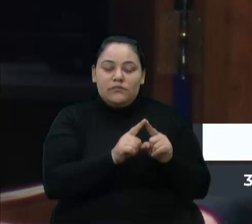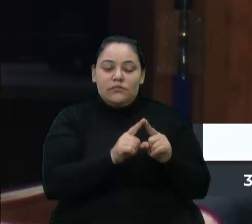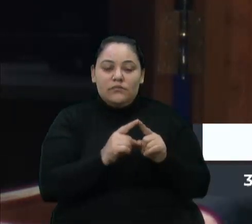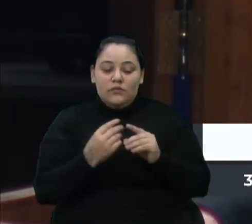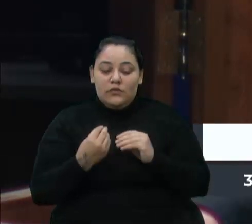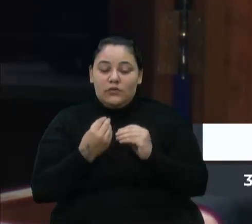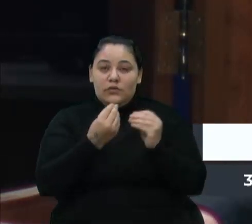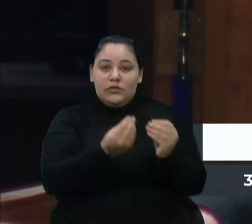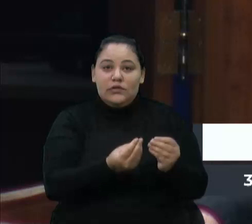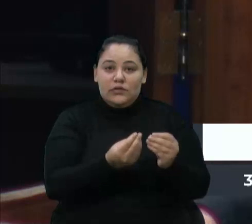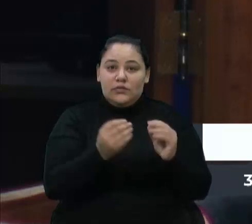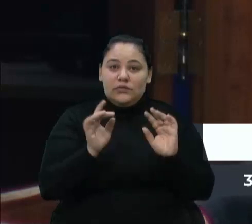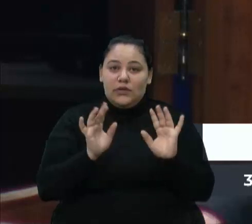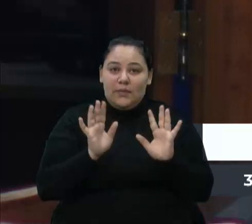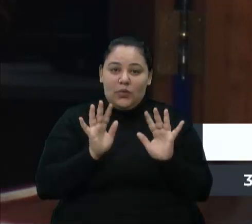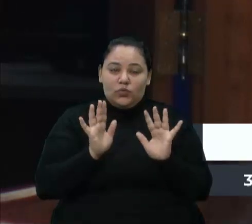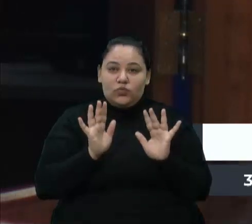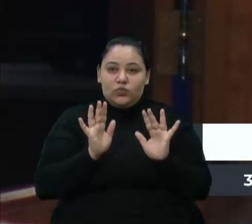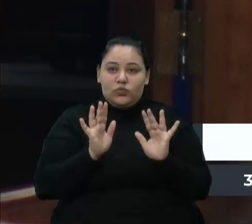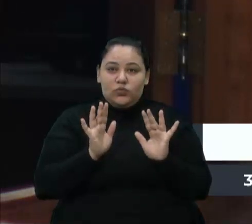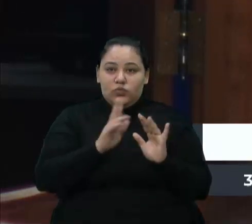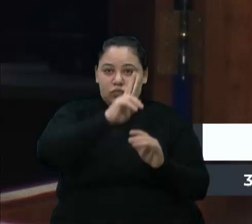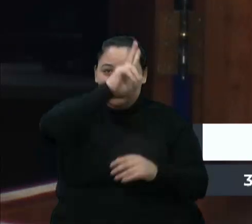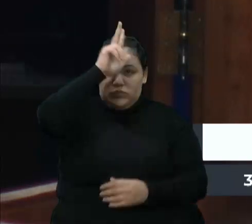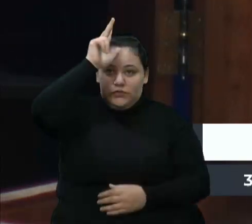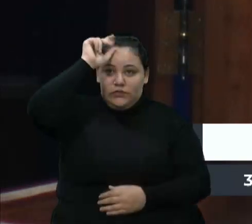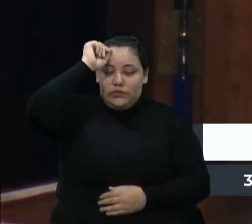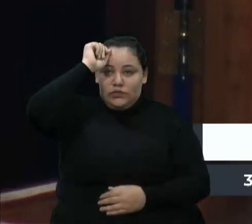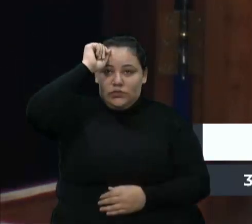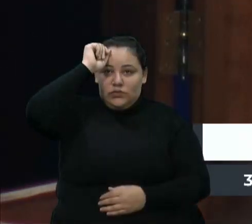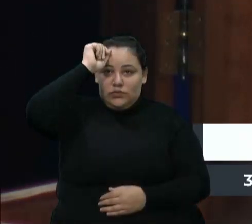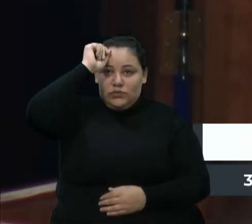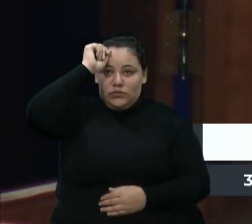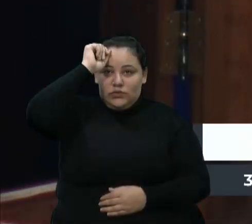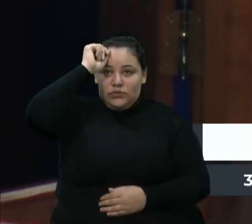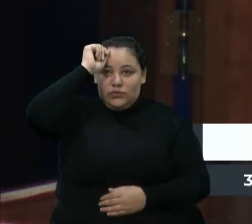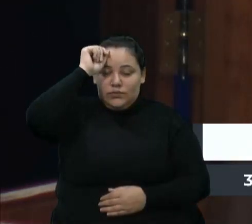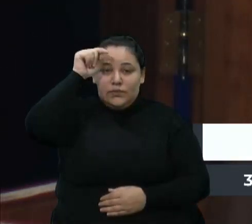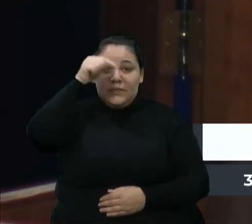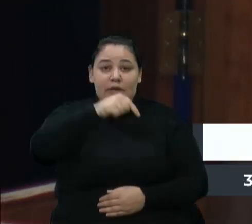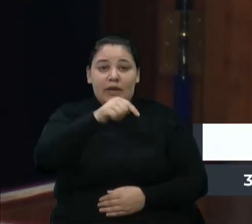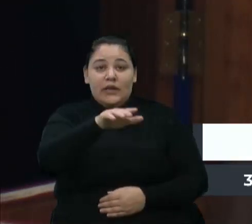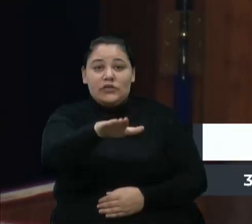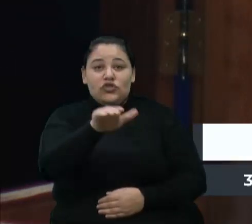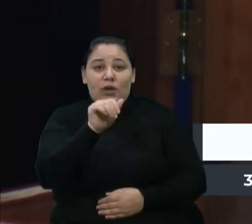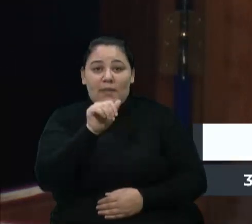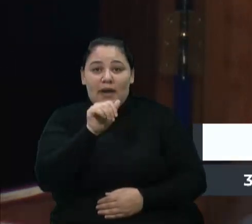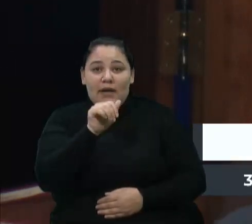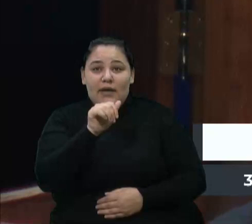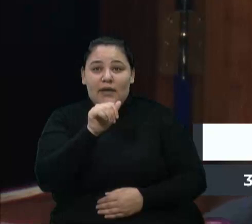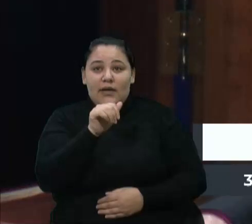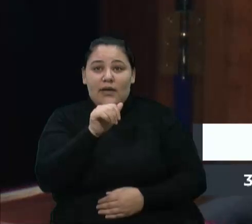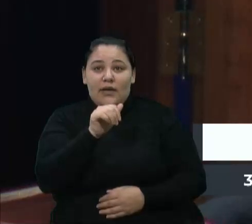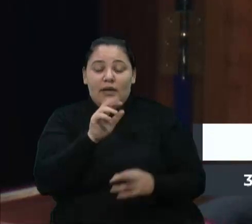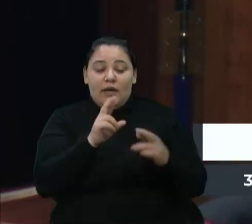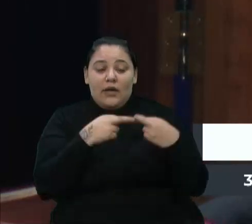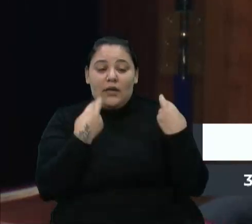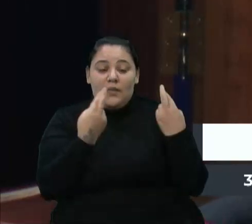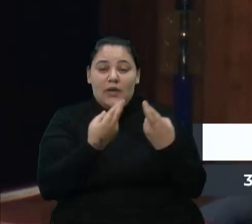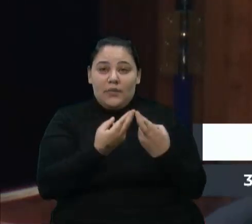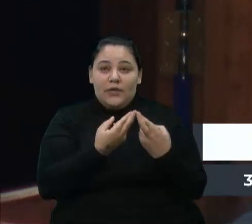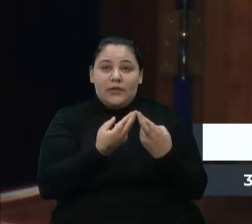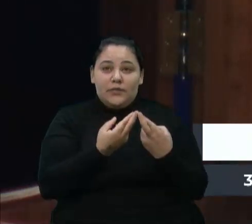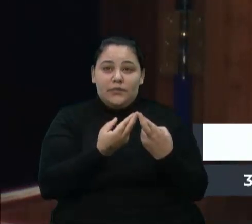entregamos na mão do prefeito para que ele, então, chamasse uma reunião com a